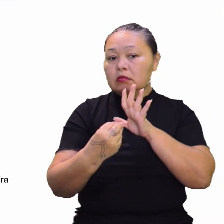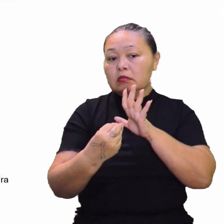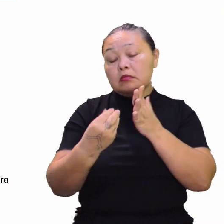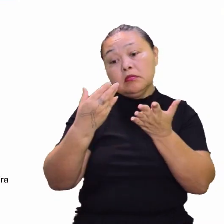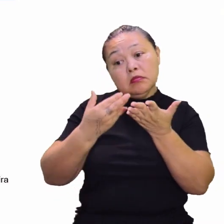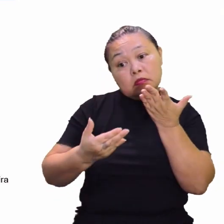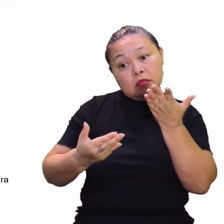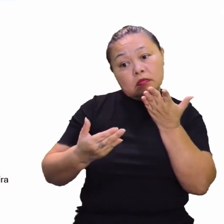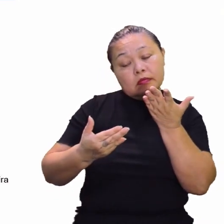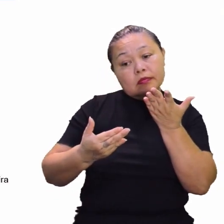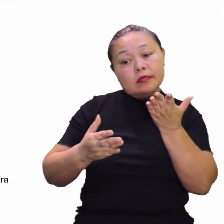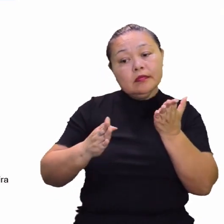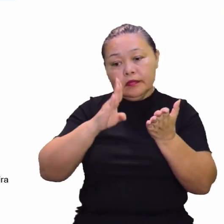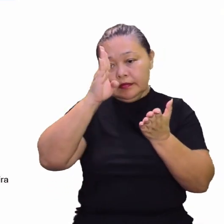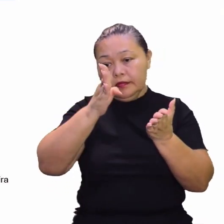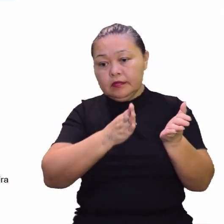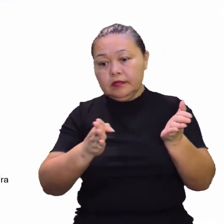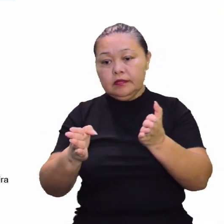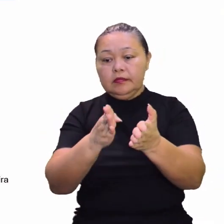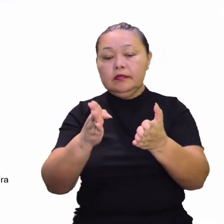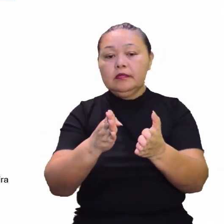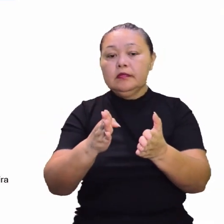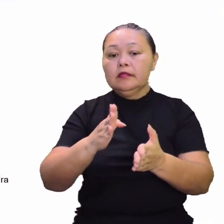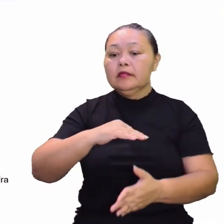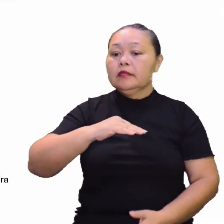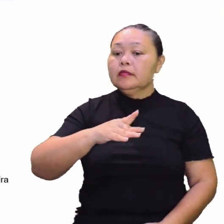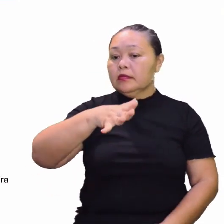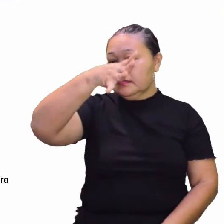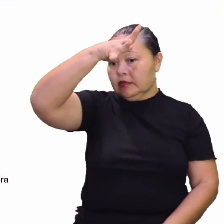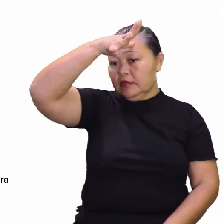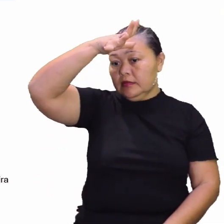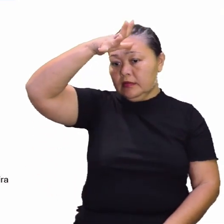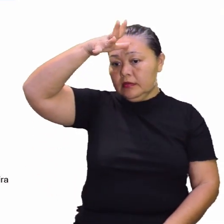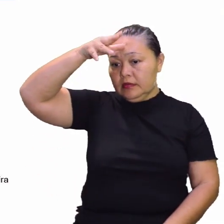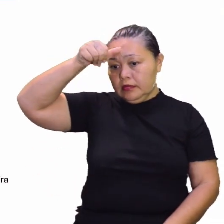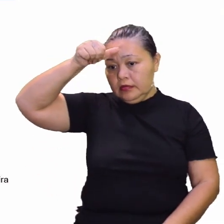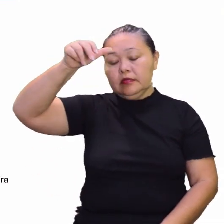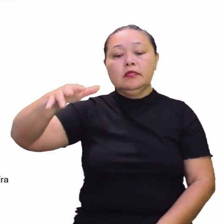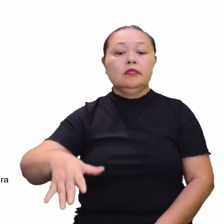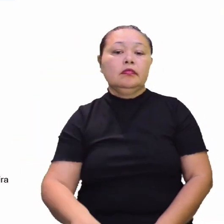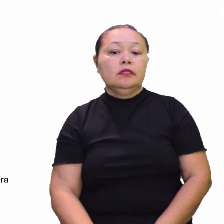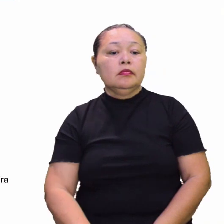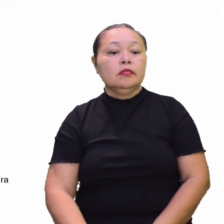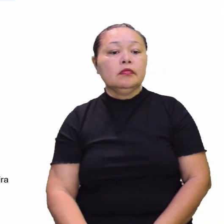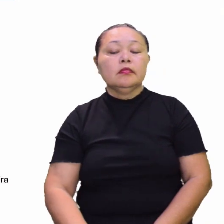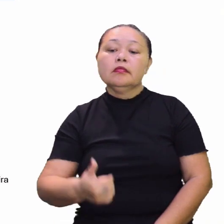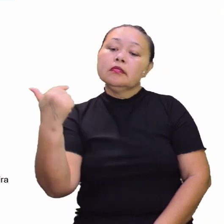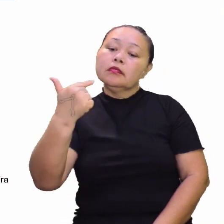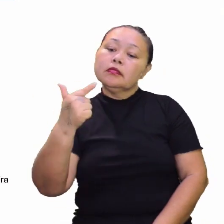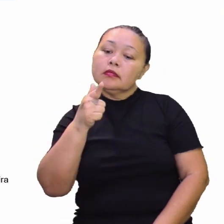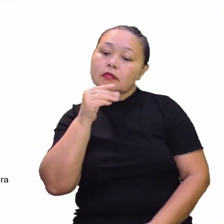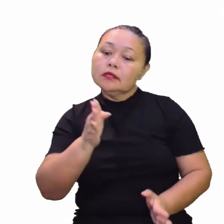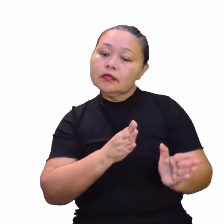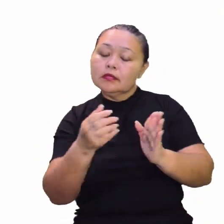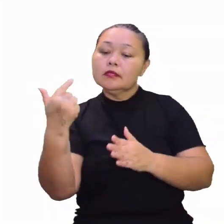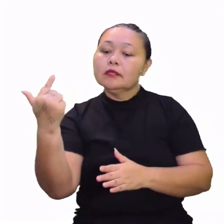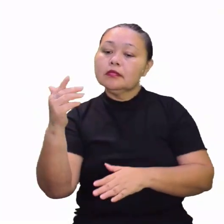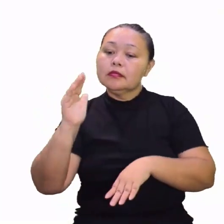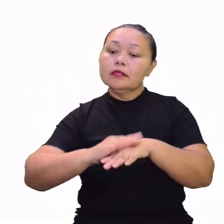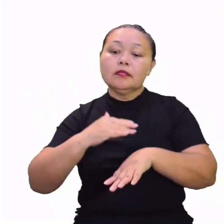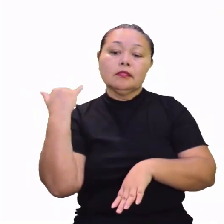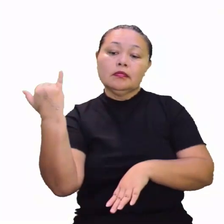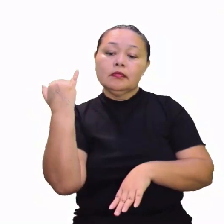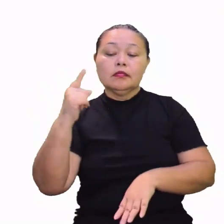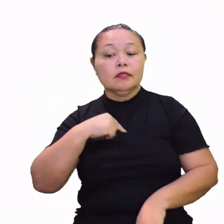do Amazonas, Só perde para o rio principal da bacia hidrográfica da Amazônia, que é o rio Amazonas. Então é o segundo rio mais